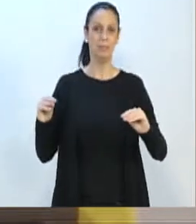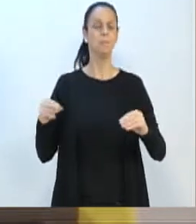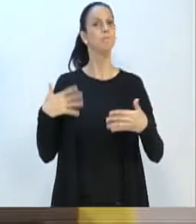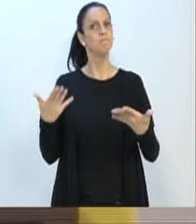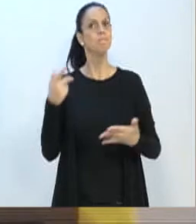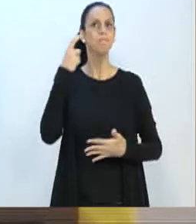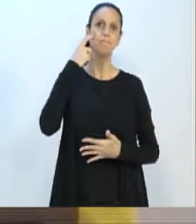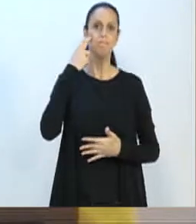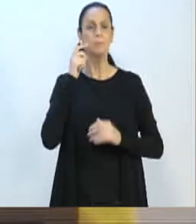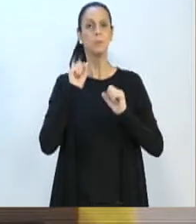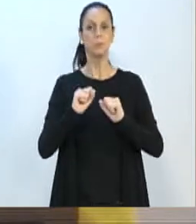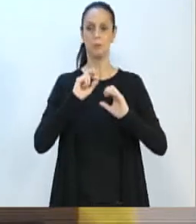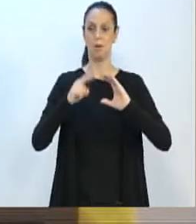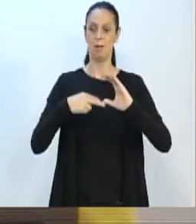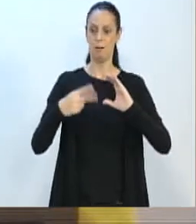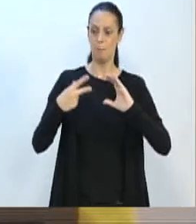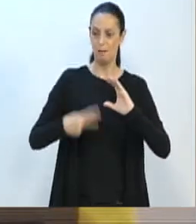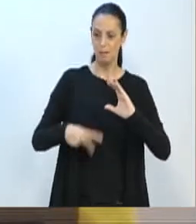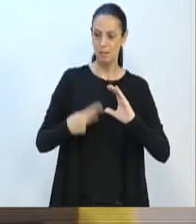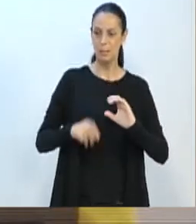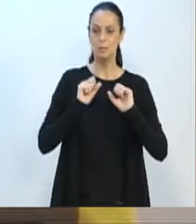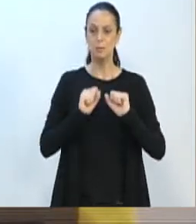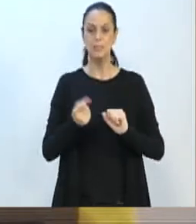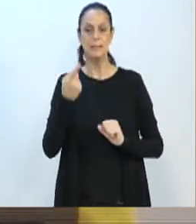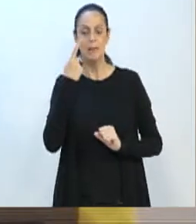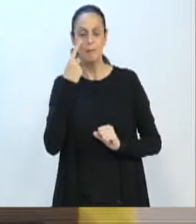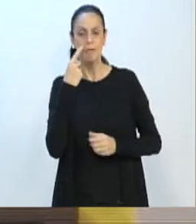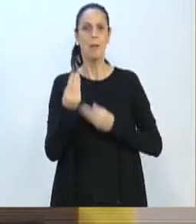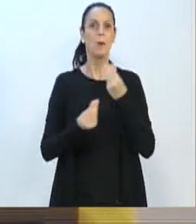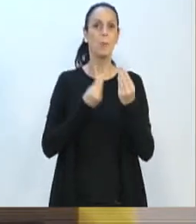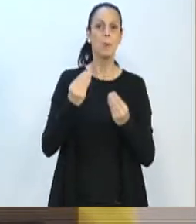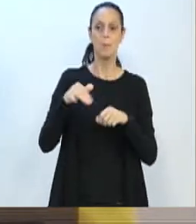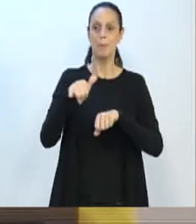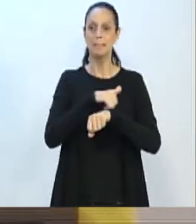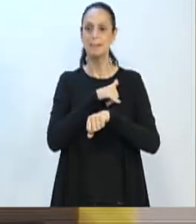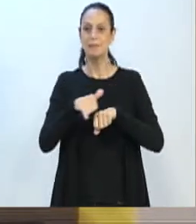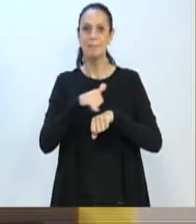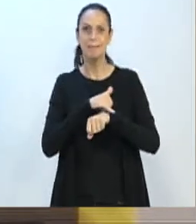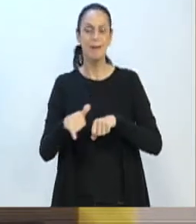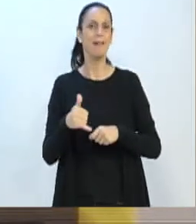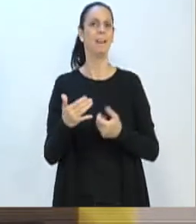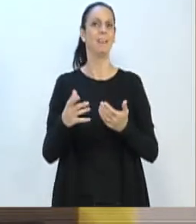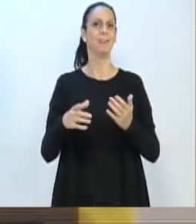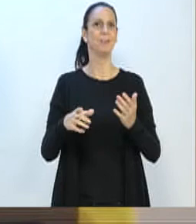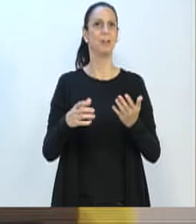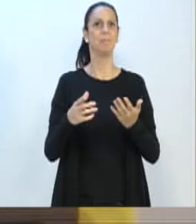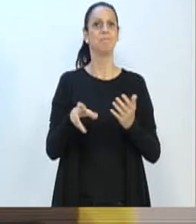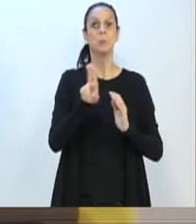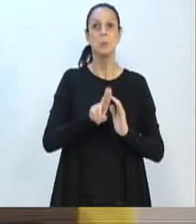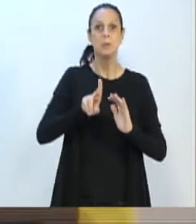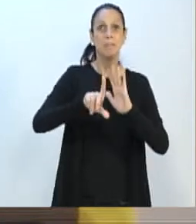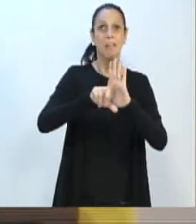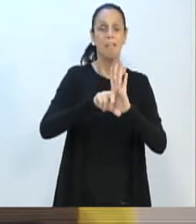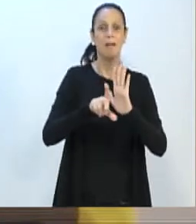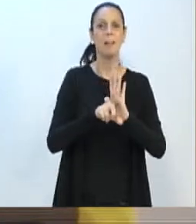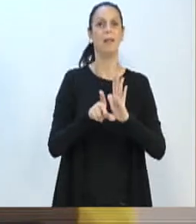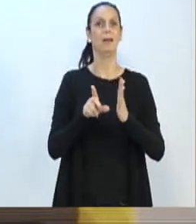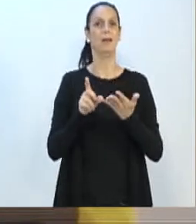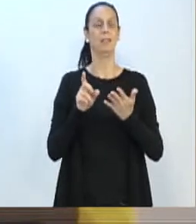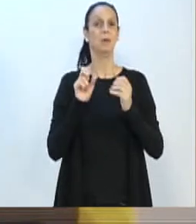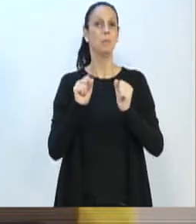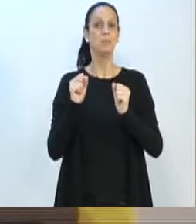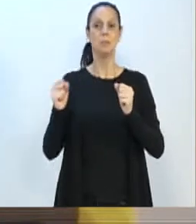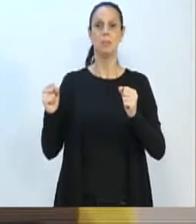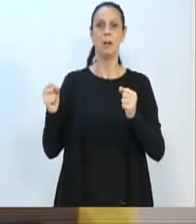nesse sentido, de fazer algum ajuste que se requer legalmente para que essas pessoas que querem voluntariamente